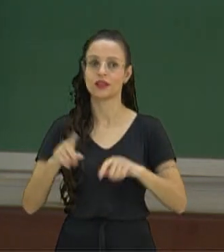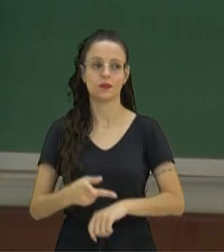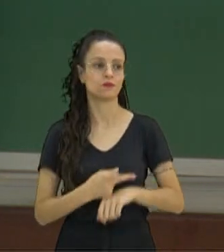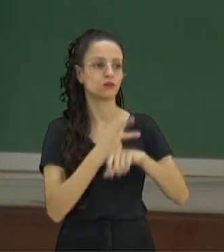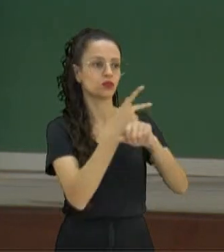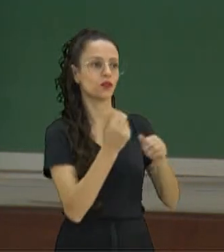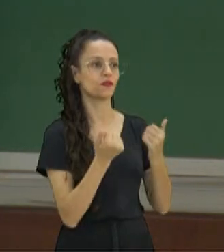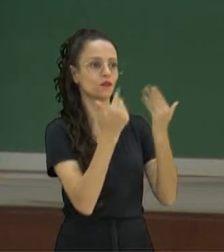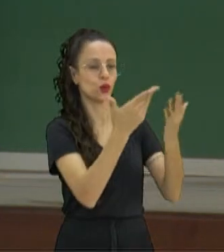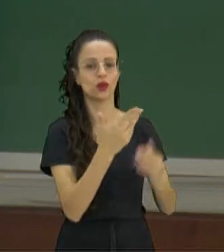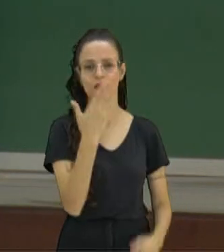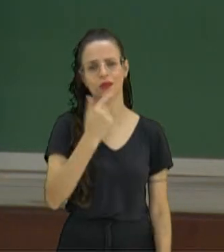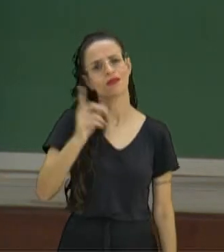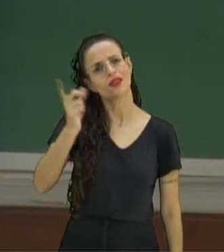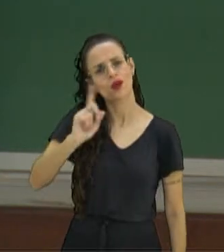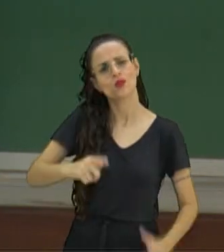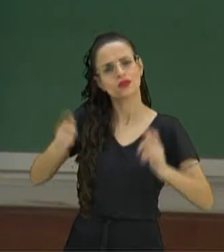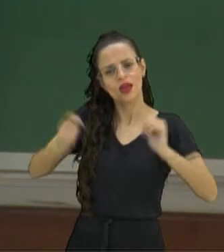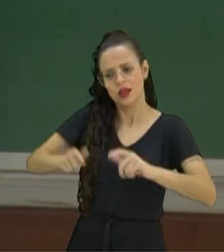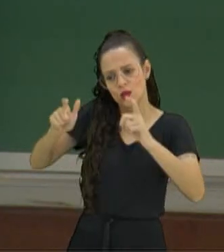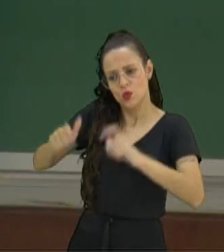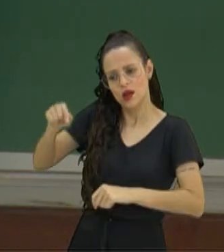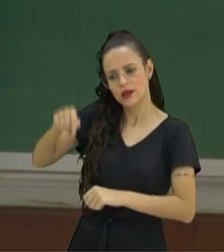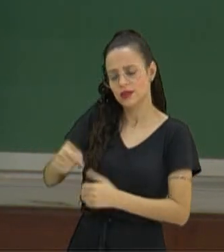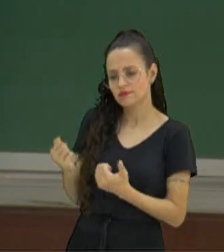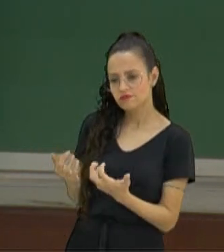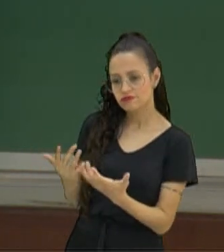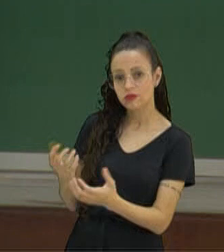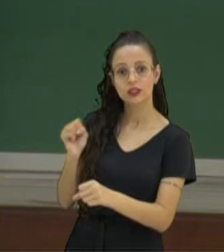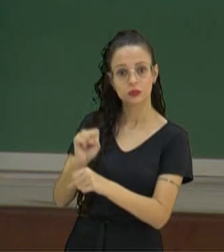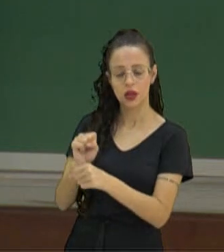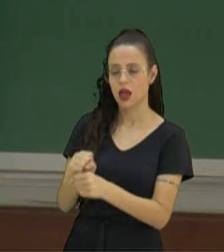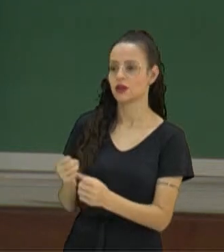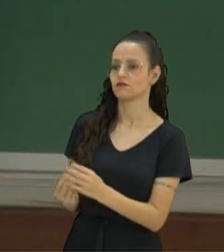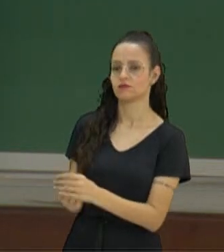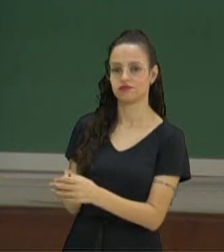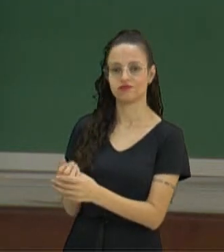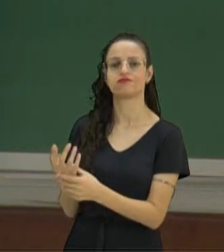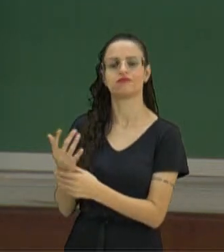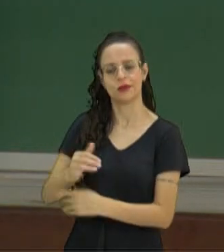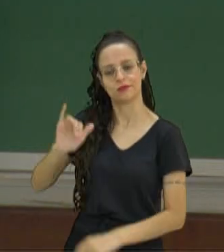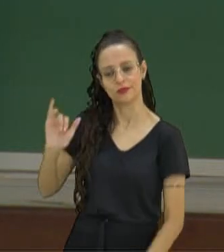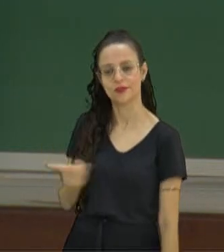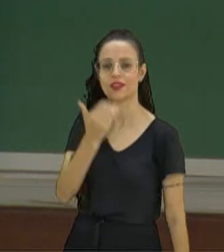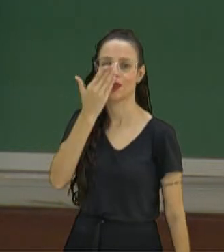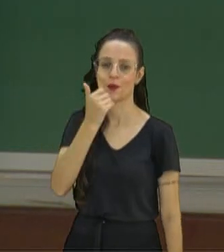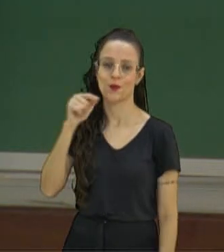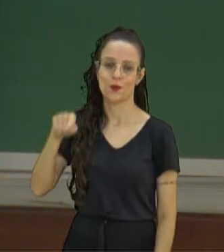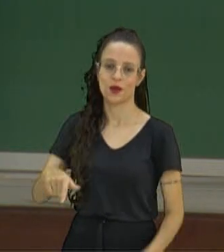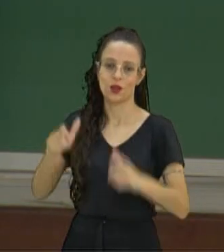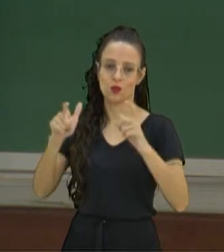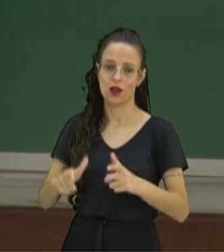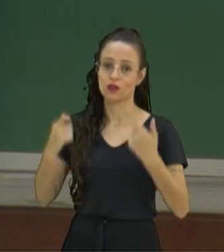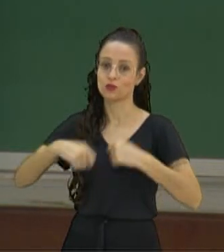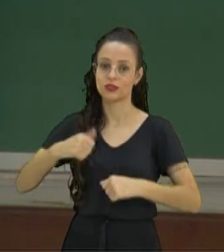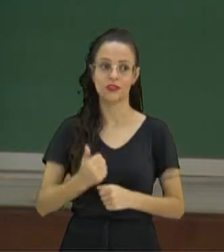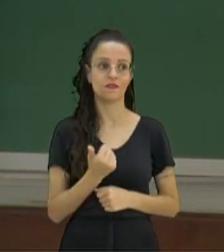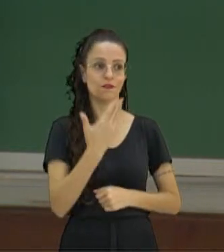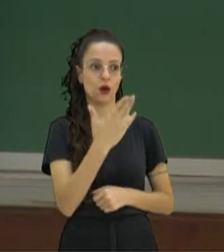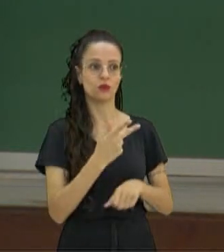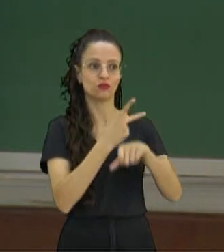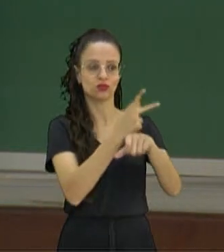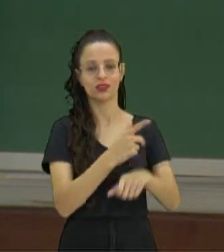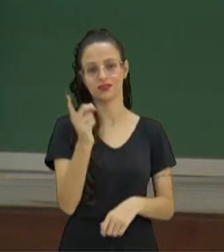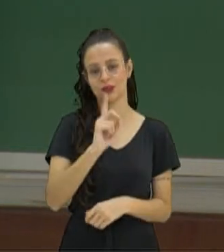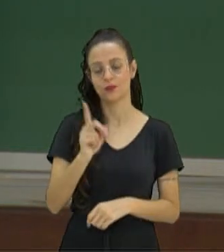busca de alimento. Ele podia cultivar, esperar aquilo produzir e se alimentar naquele mesmo lugar sem precisar sair para outro.